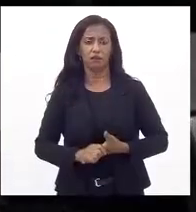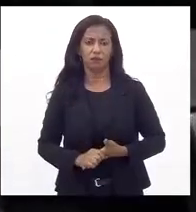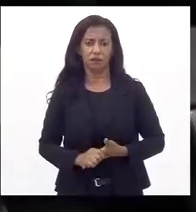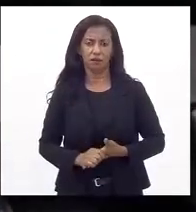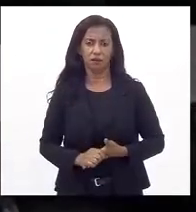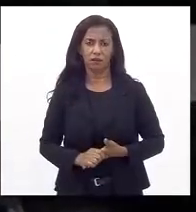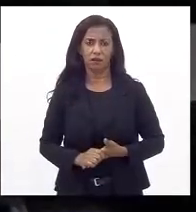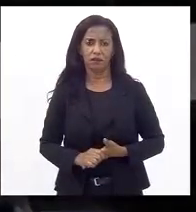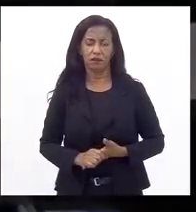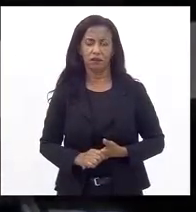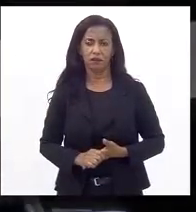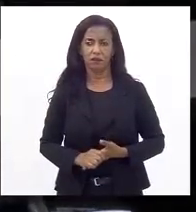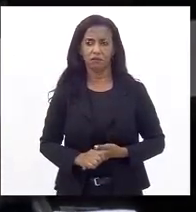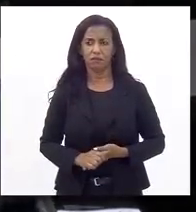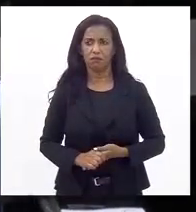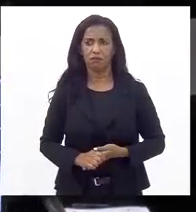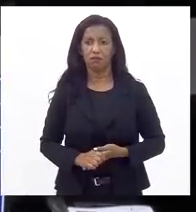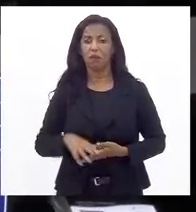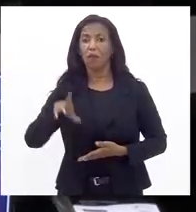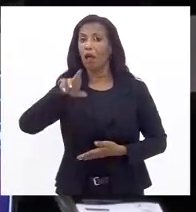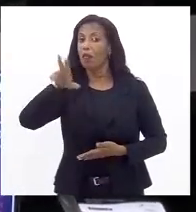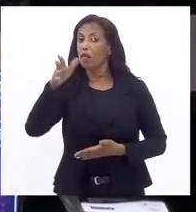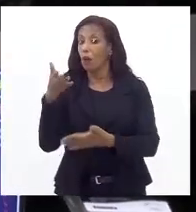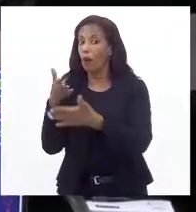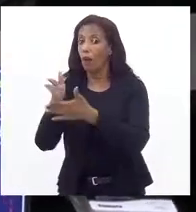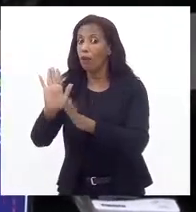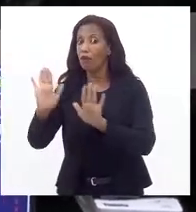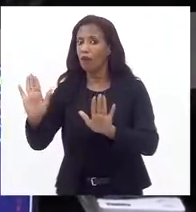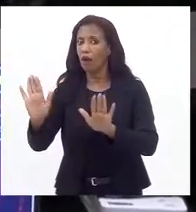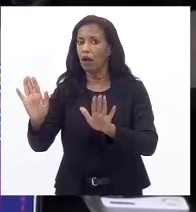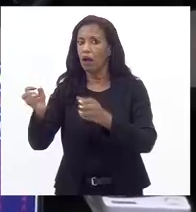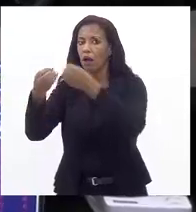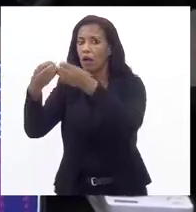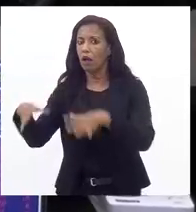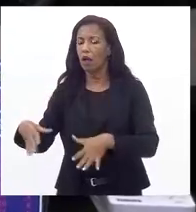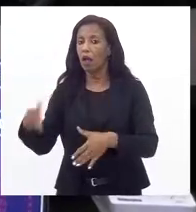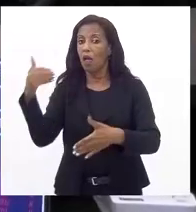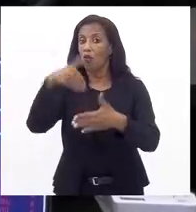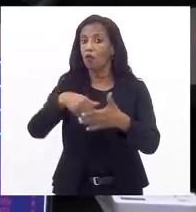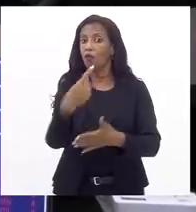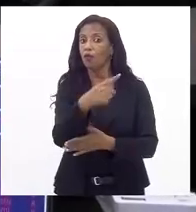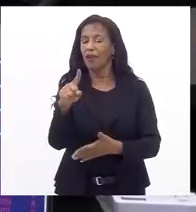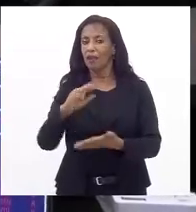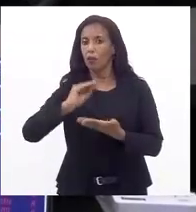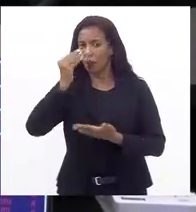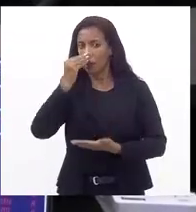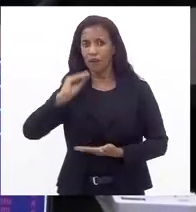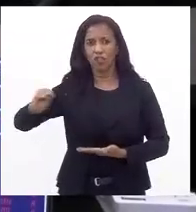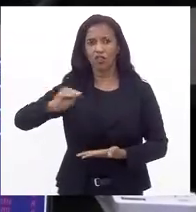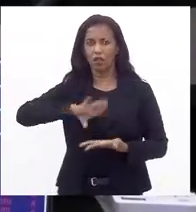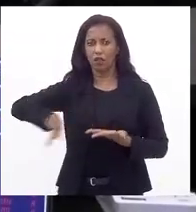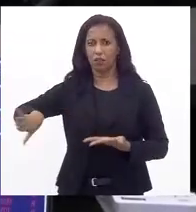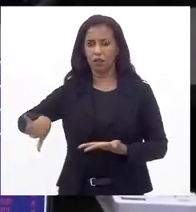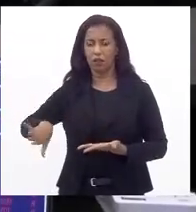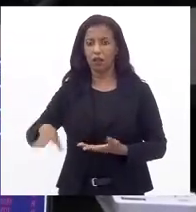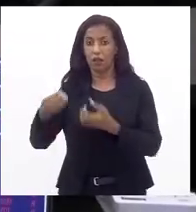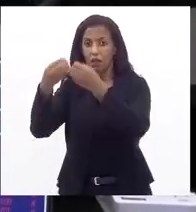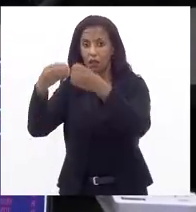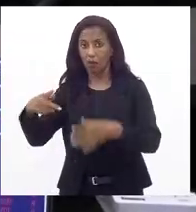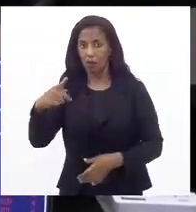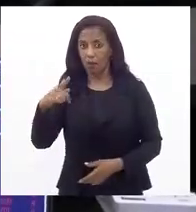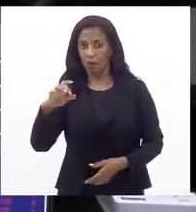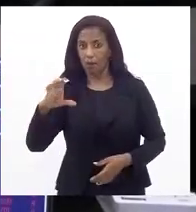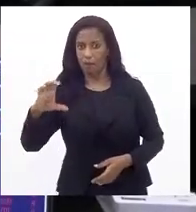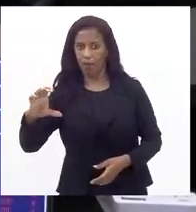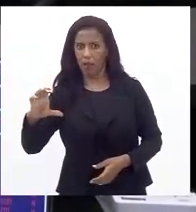o simboliza Não não é aprovada presente a derrubar votar Não ela tá rejeitada derrubar a